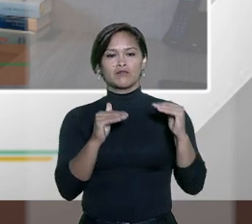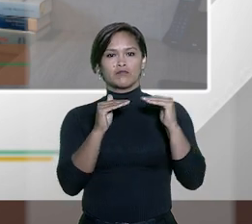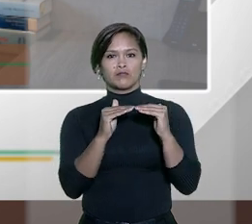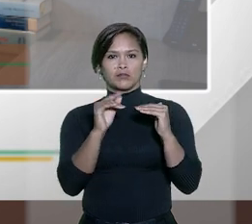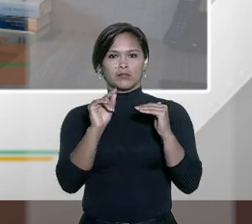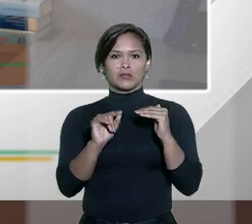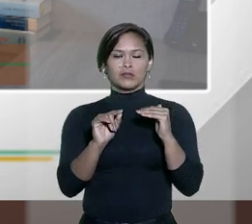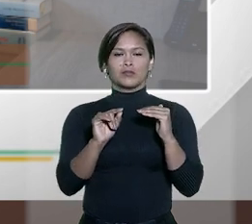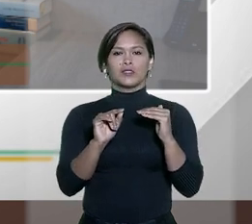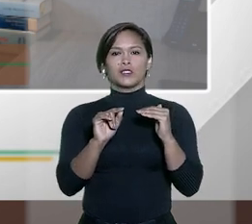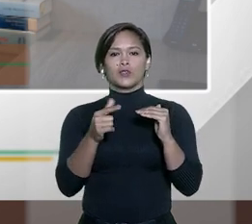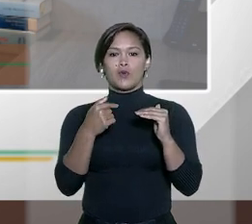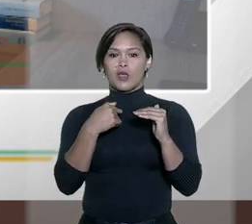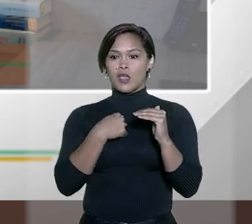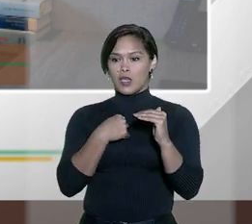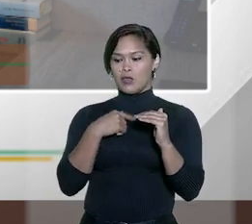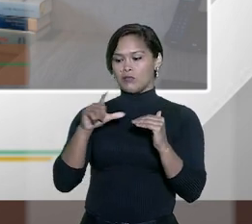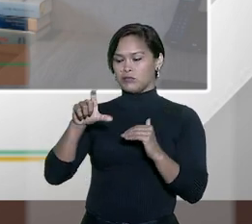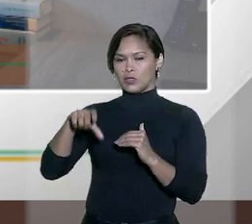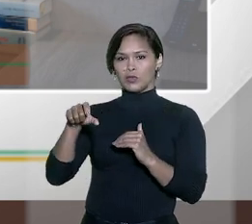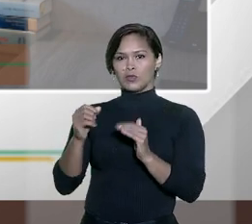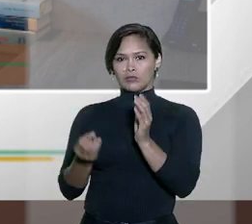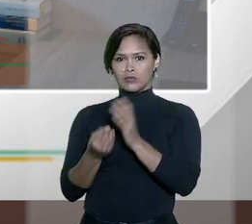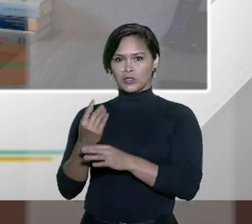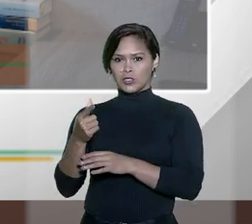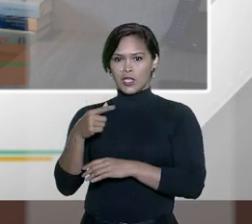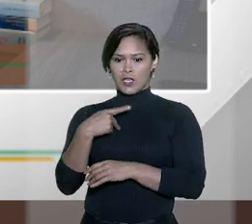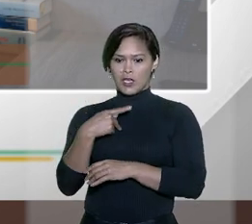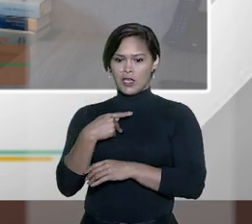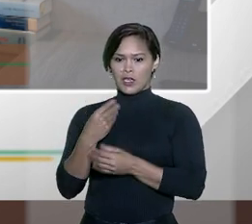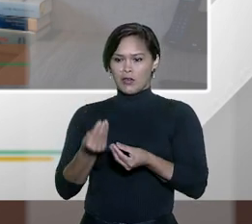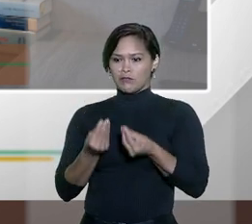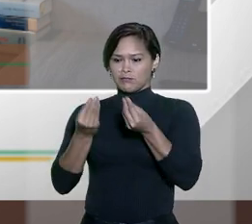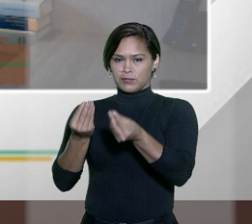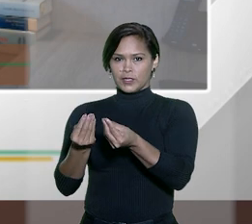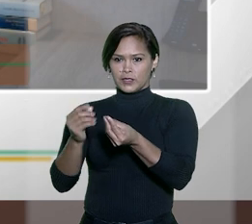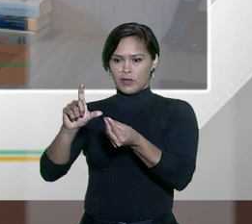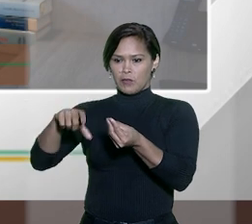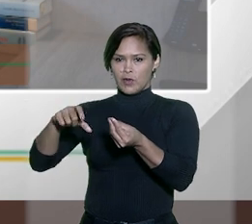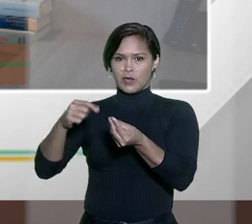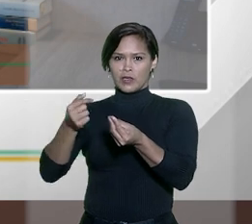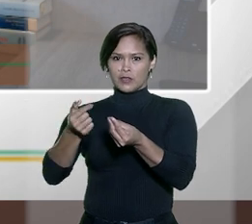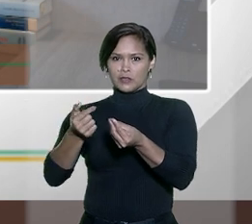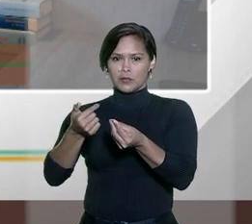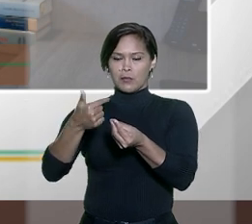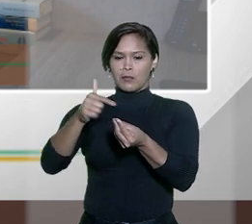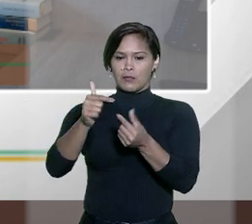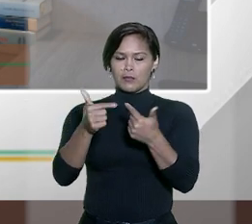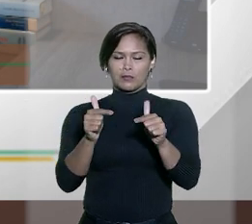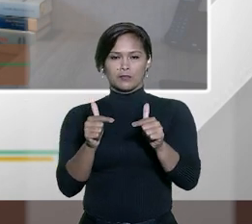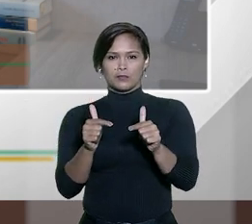estabelecido que quando eu sou um credor originário, quero ceder o meu crédito para